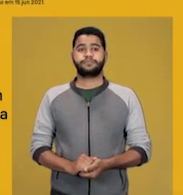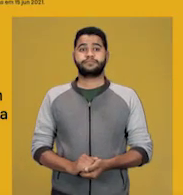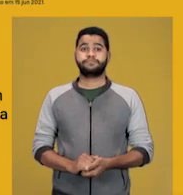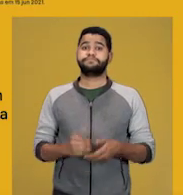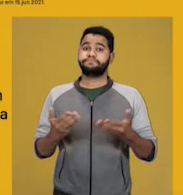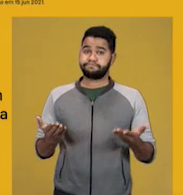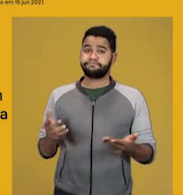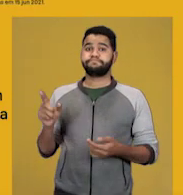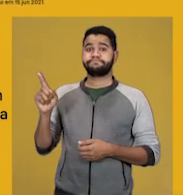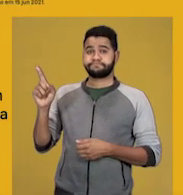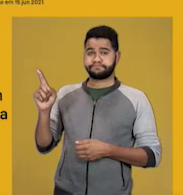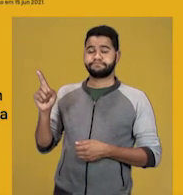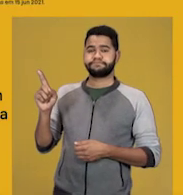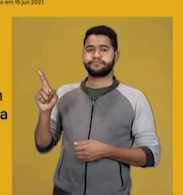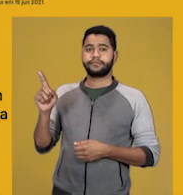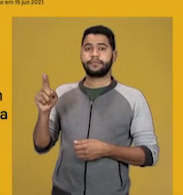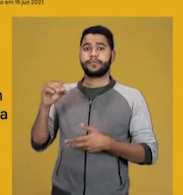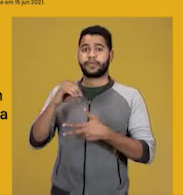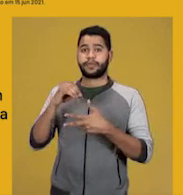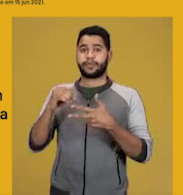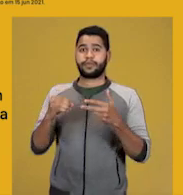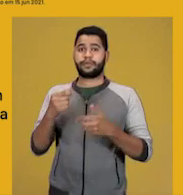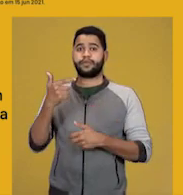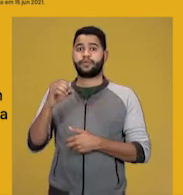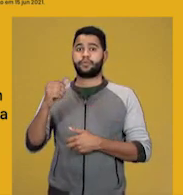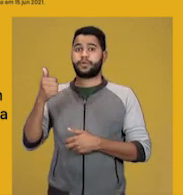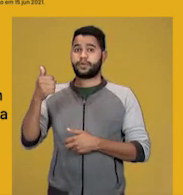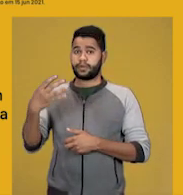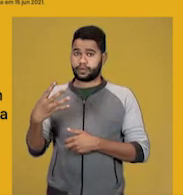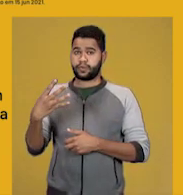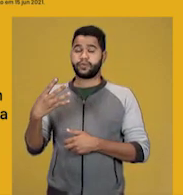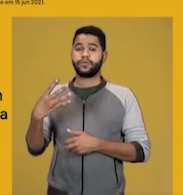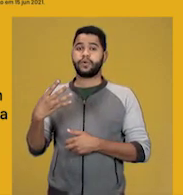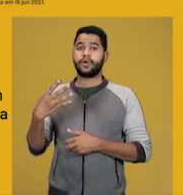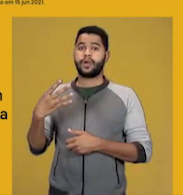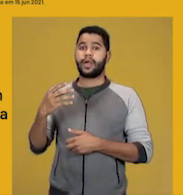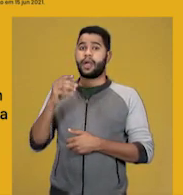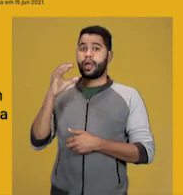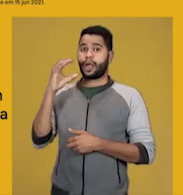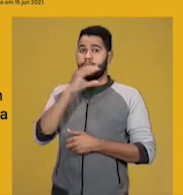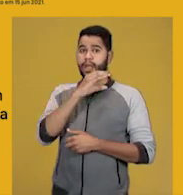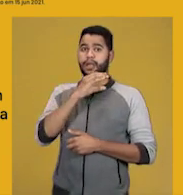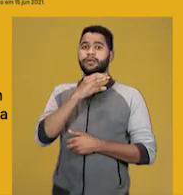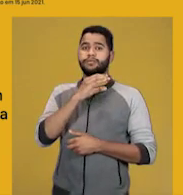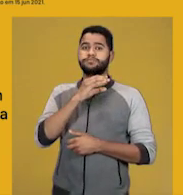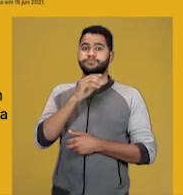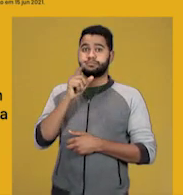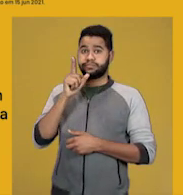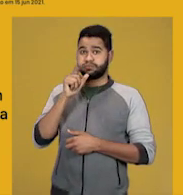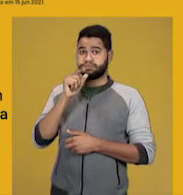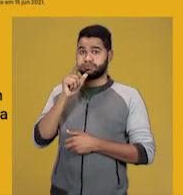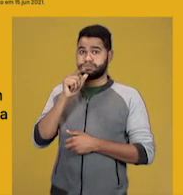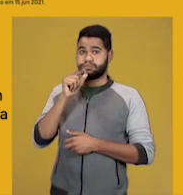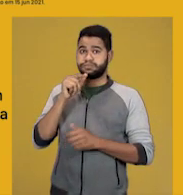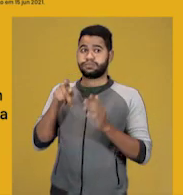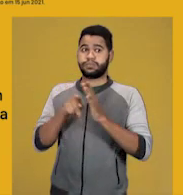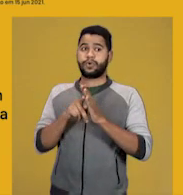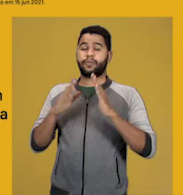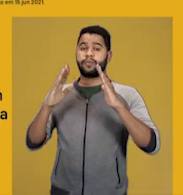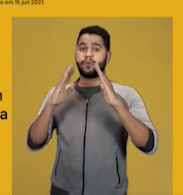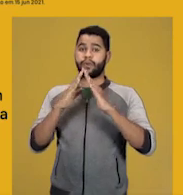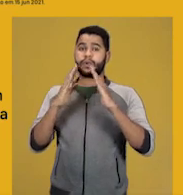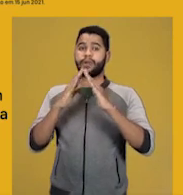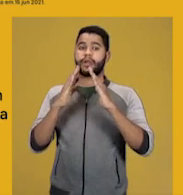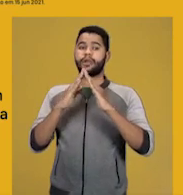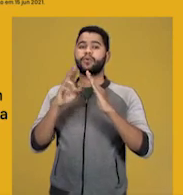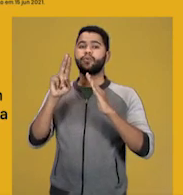Então, pessoal, vamos ao Enem 2014. O aquecimento da água em residências